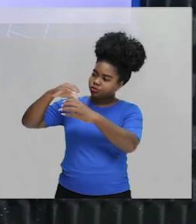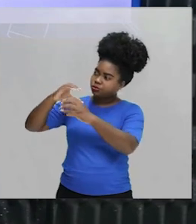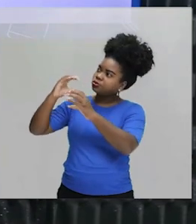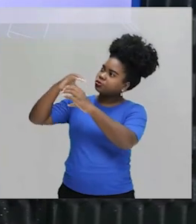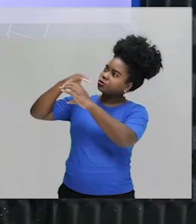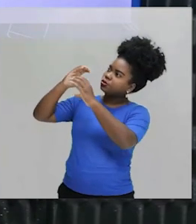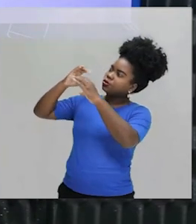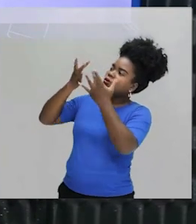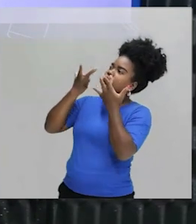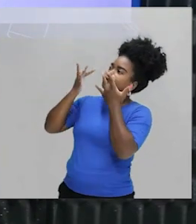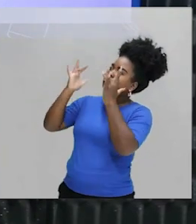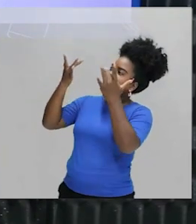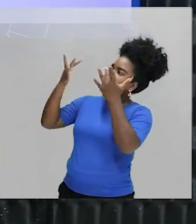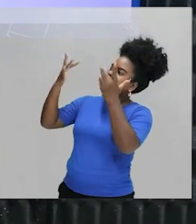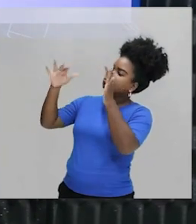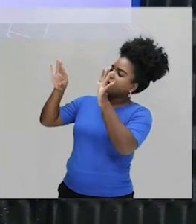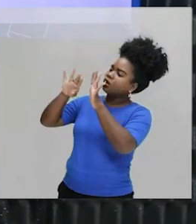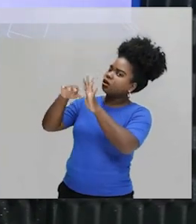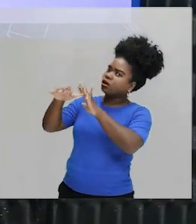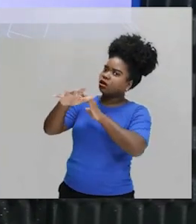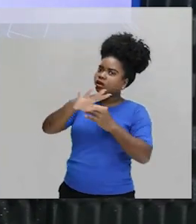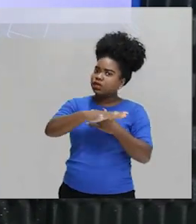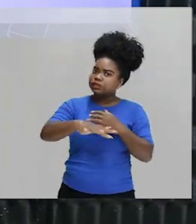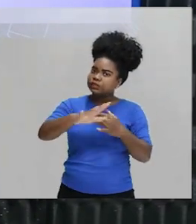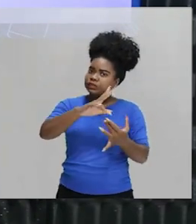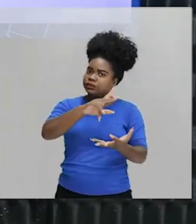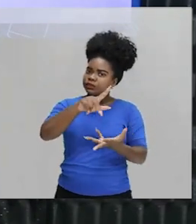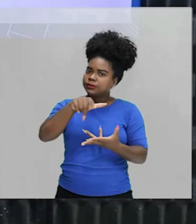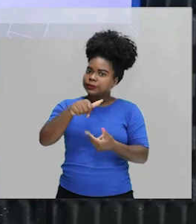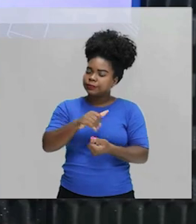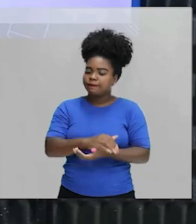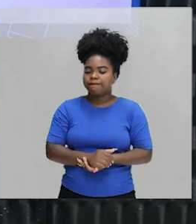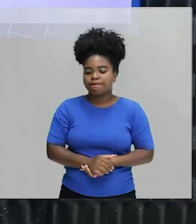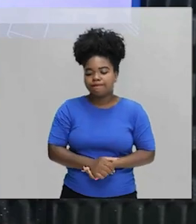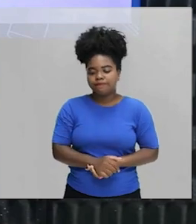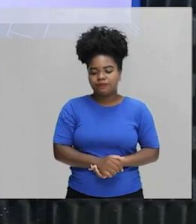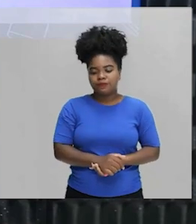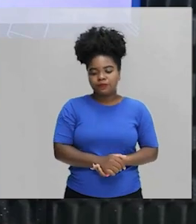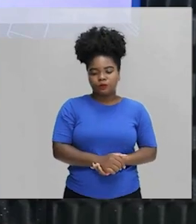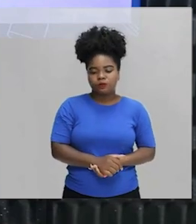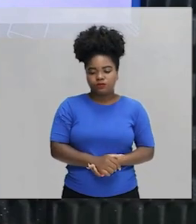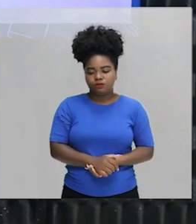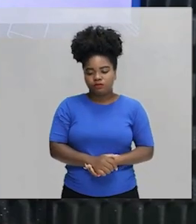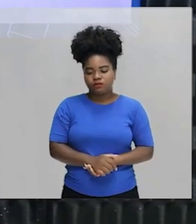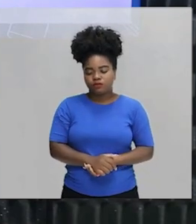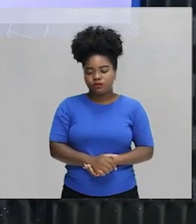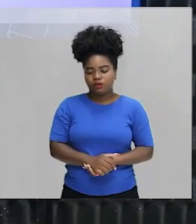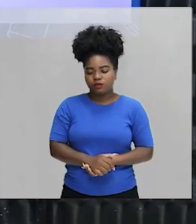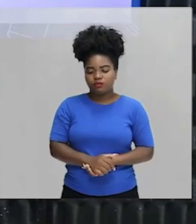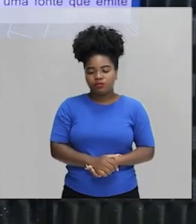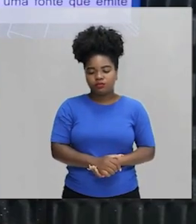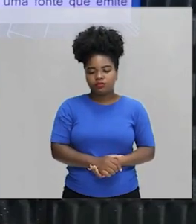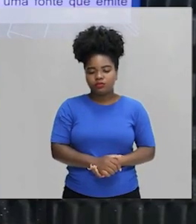brilho chega até aqui na terra né então sobre espectros atômicos é correto